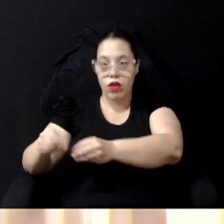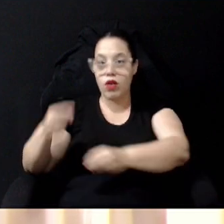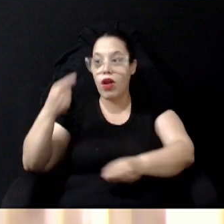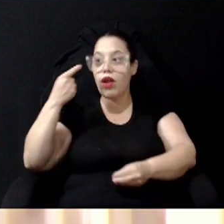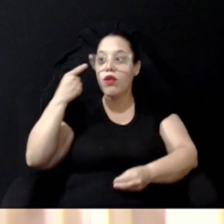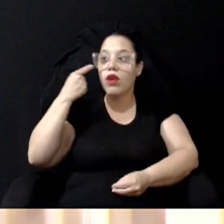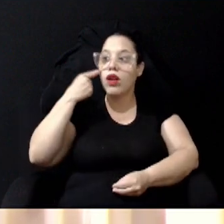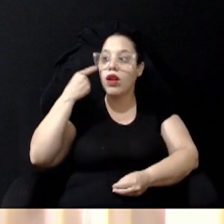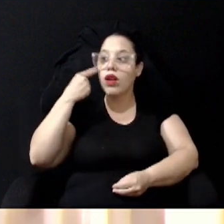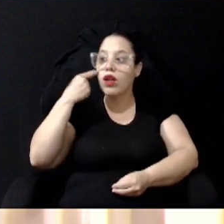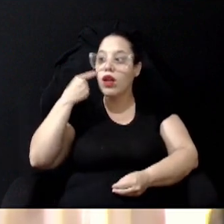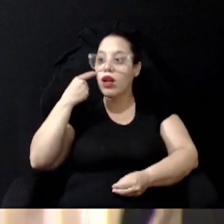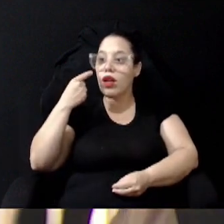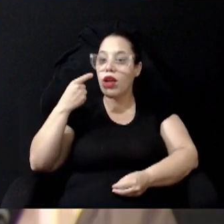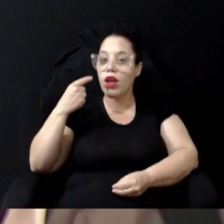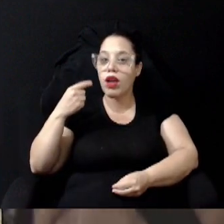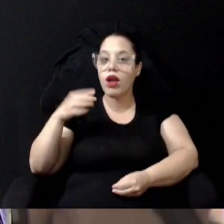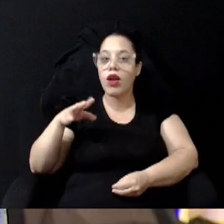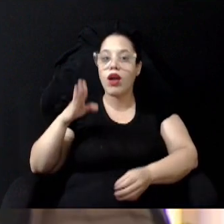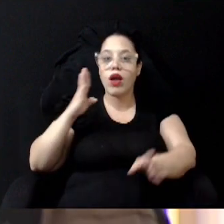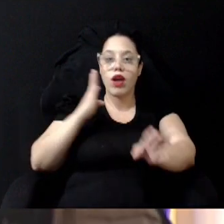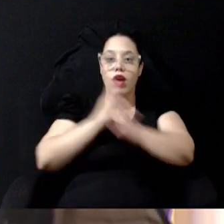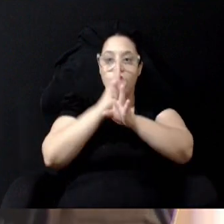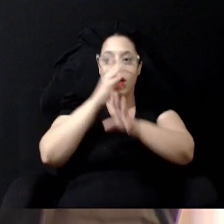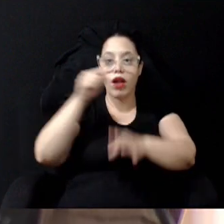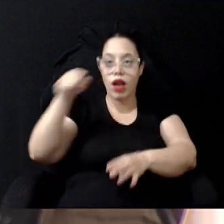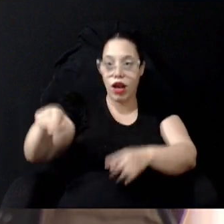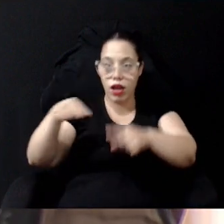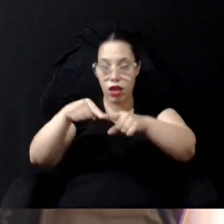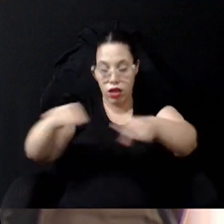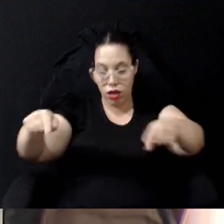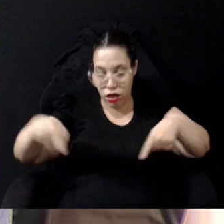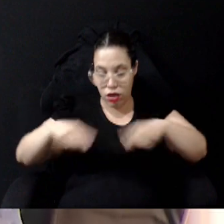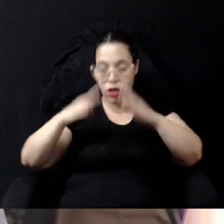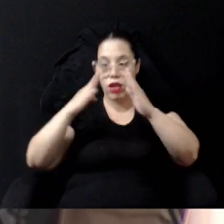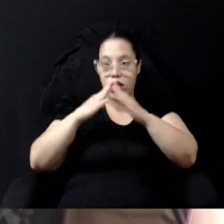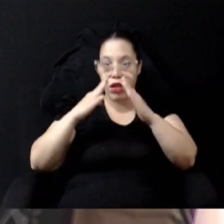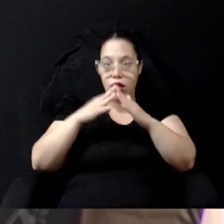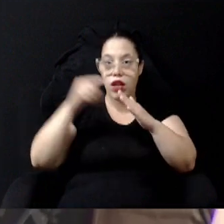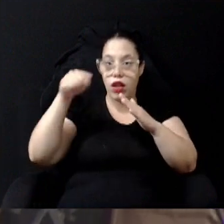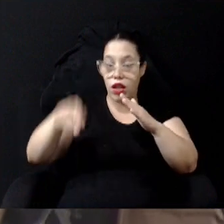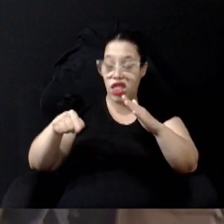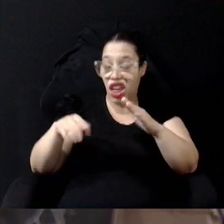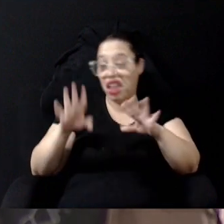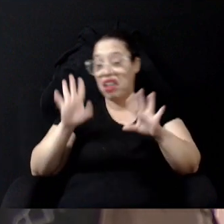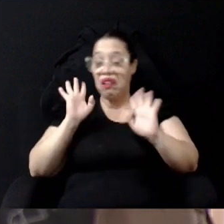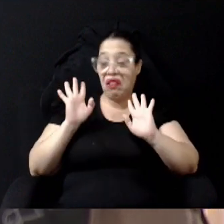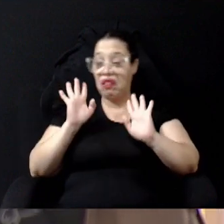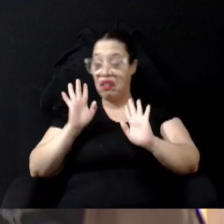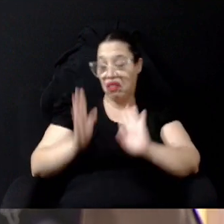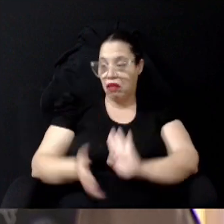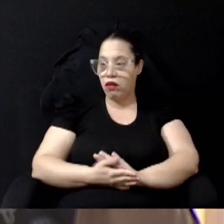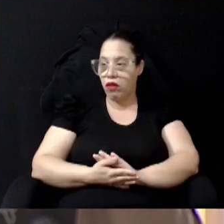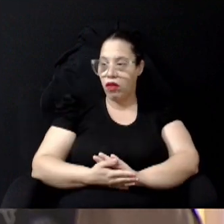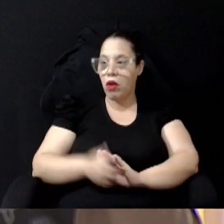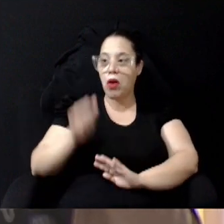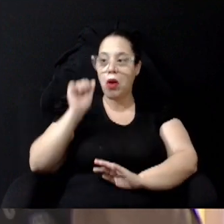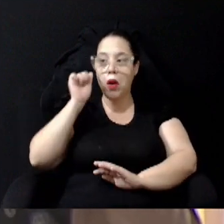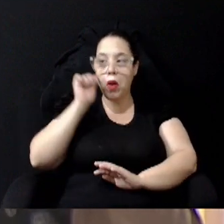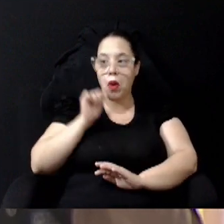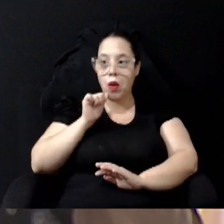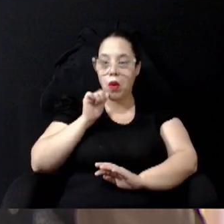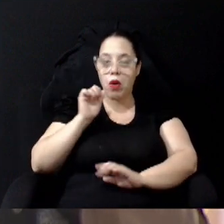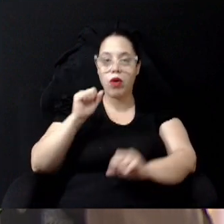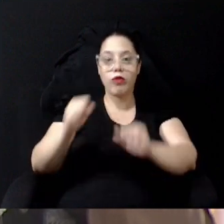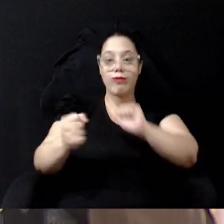aí então descobriram que ali, na casa daquele bacana, havia uma mulher sendo